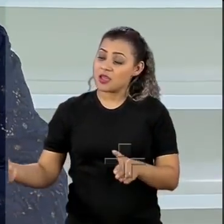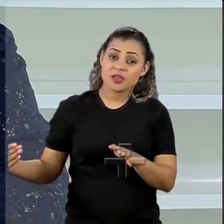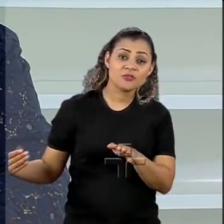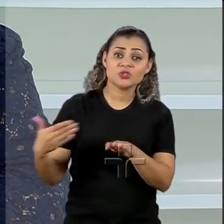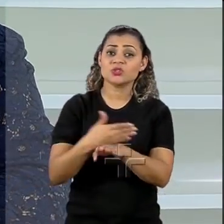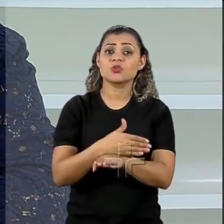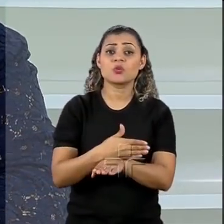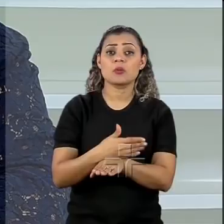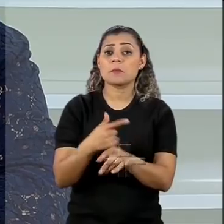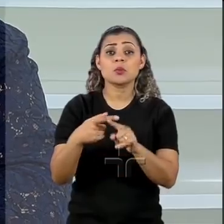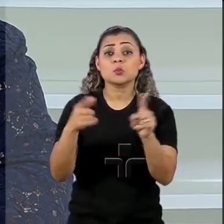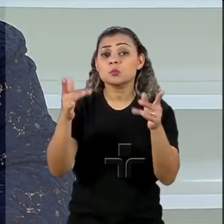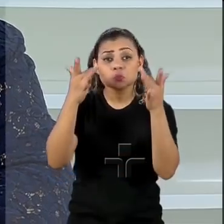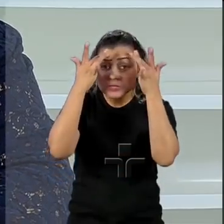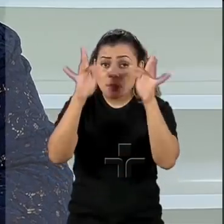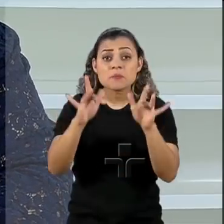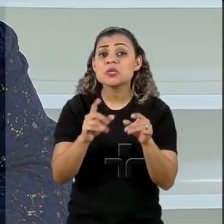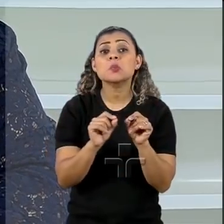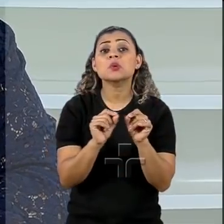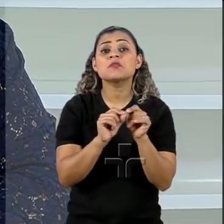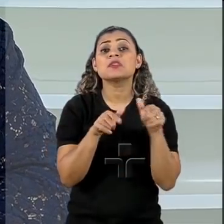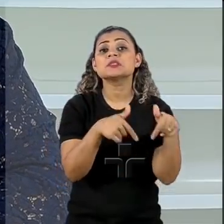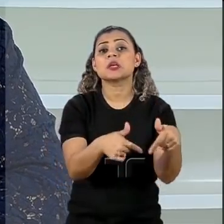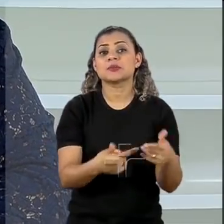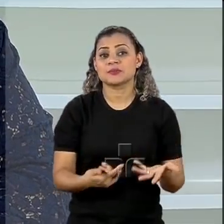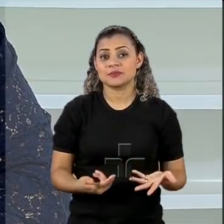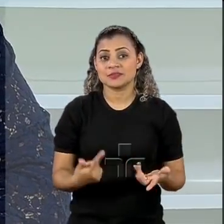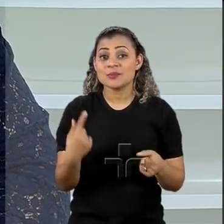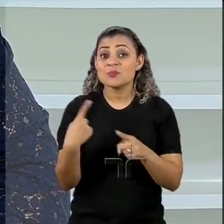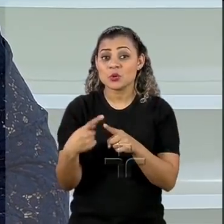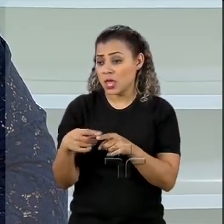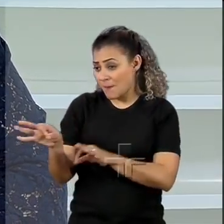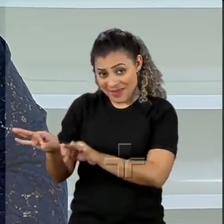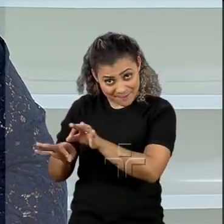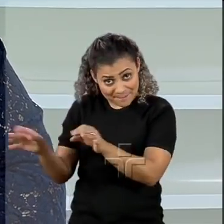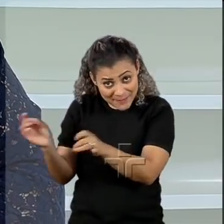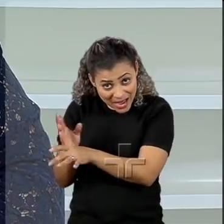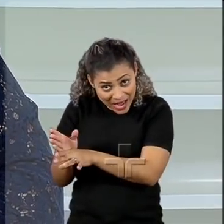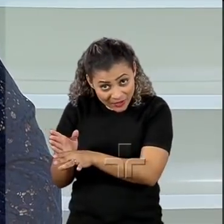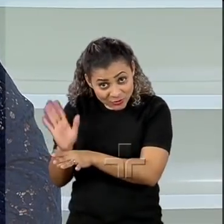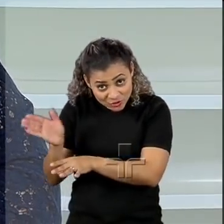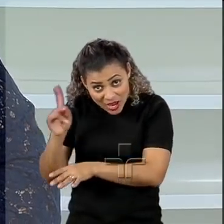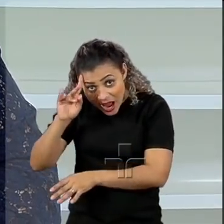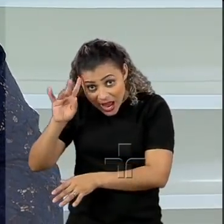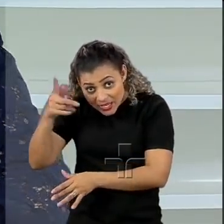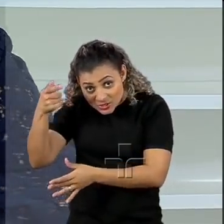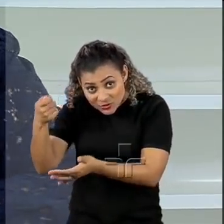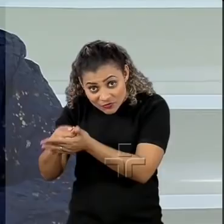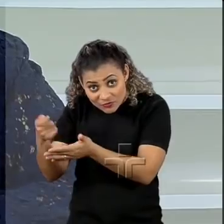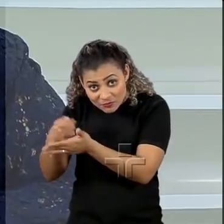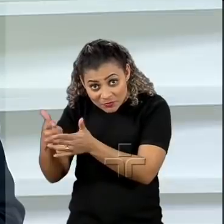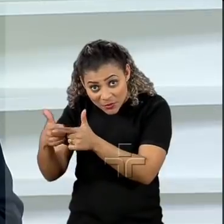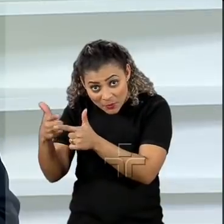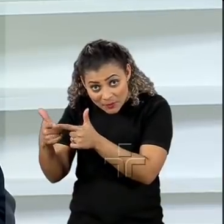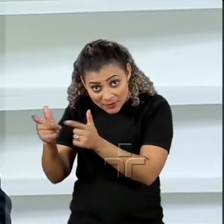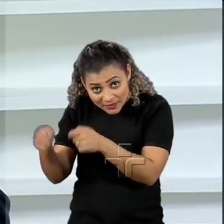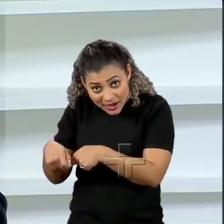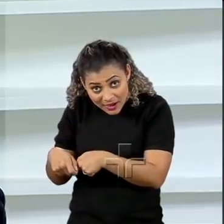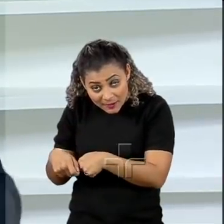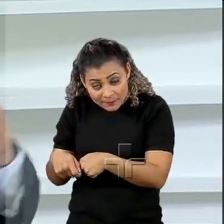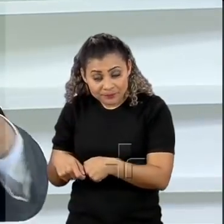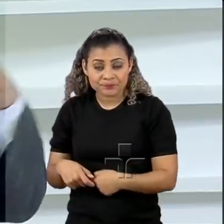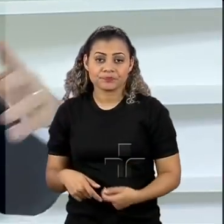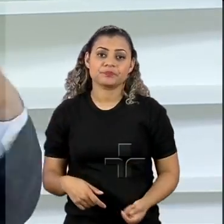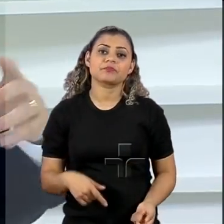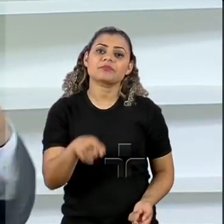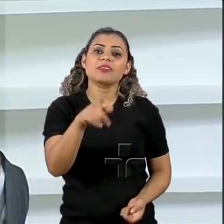que estava fazendo, porque não estão preparados para resolver as Não tem como voltar atrás isso? Essa decisão